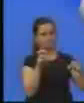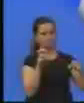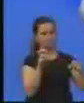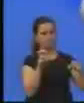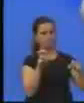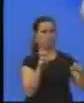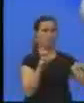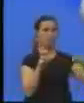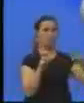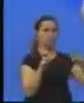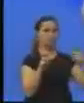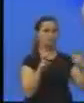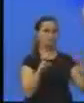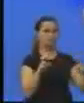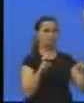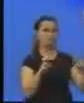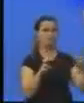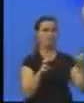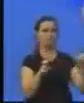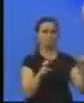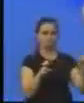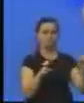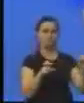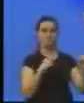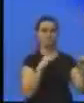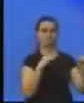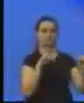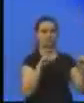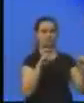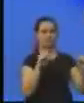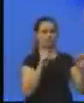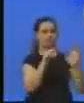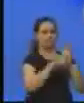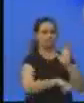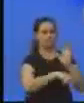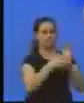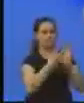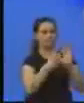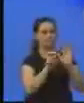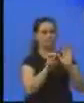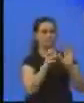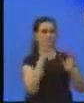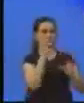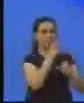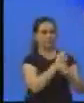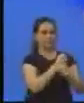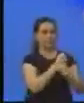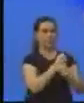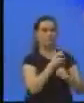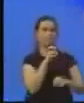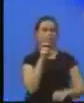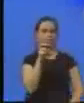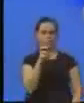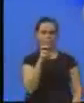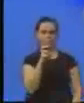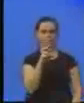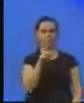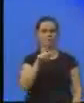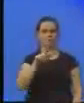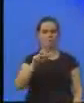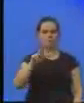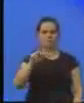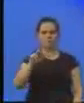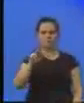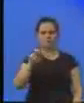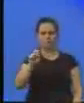e o meu x era 50, eu tenho 50 menos 45. Quando eu faço essa conta, deu 5 graus.